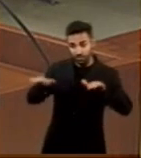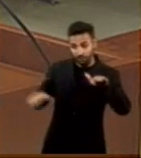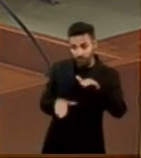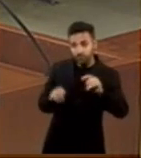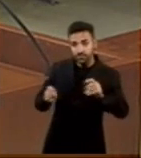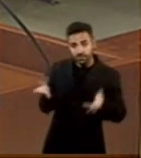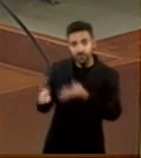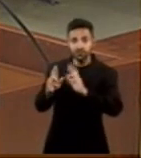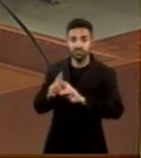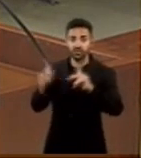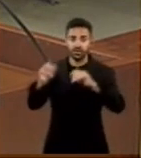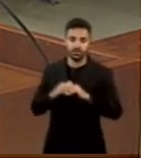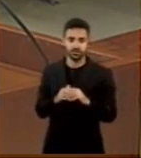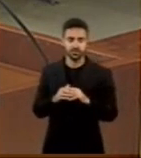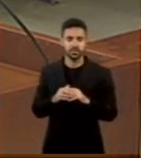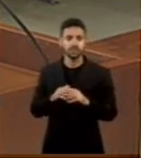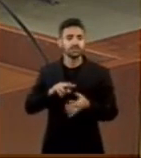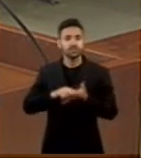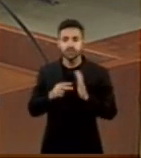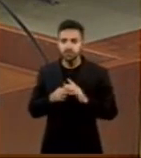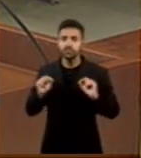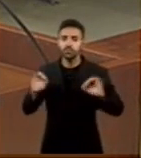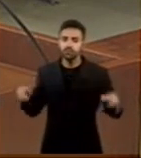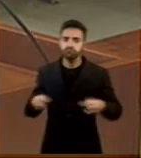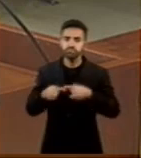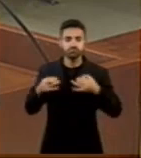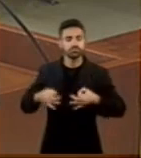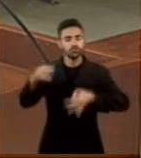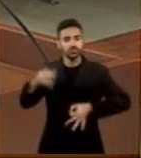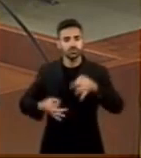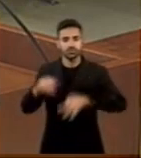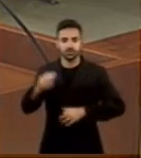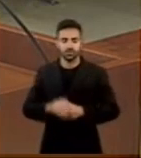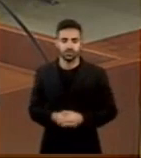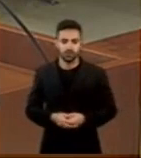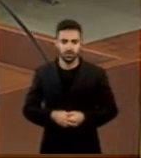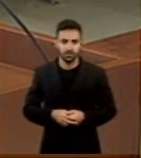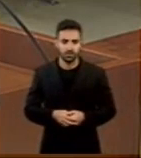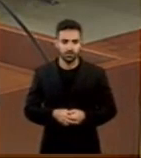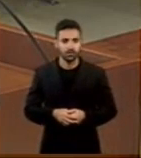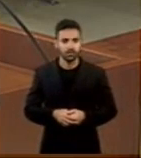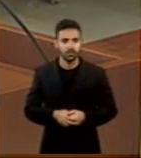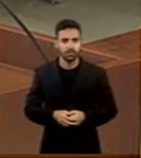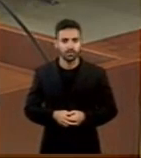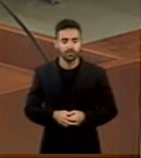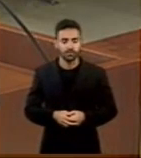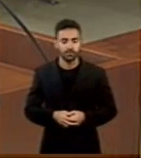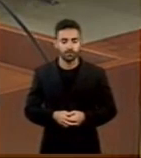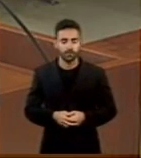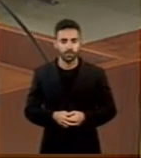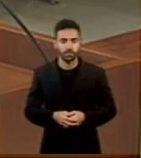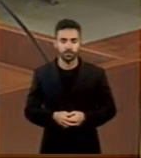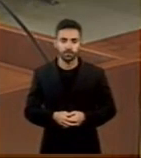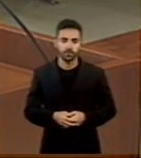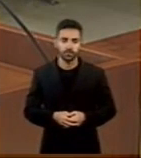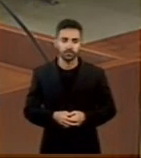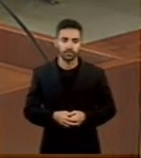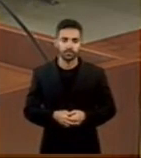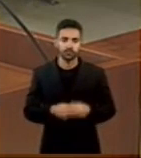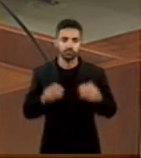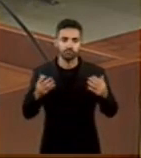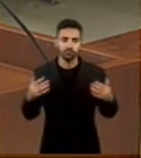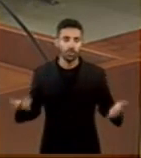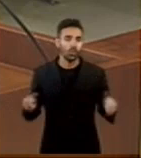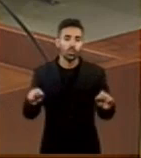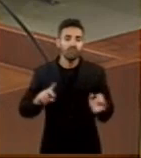elementar para o conceito de justiça. Para um conceito de justiça. E o que temos no caso